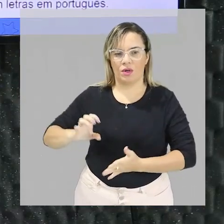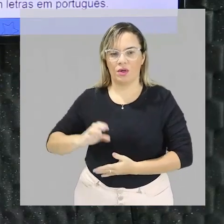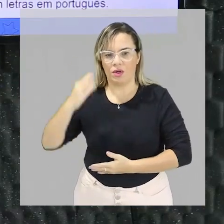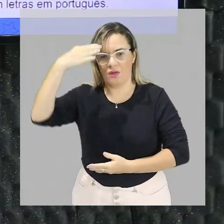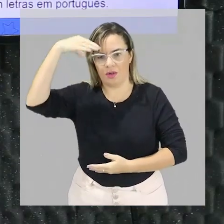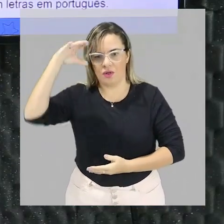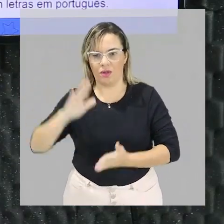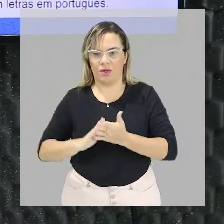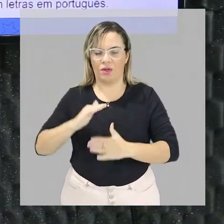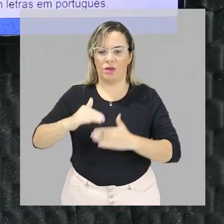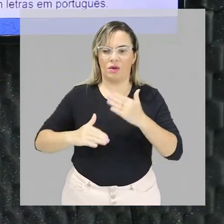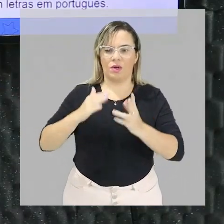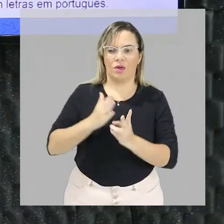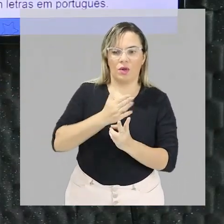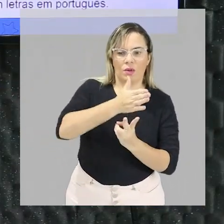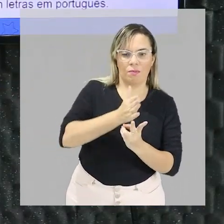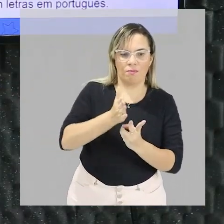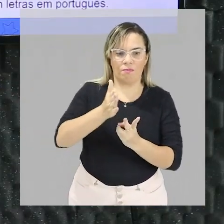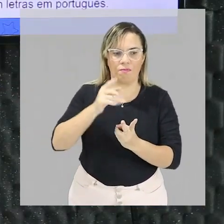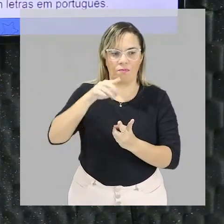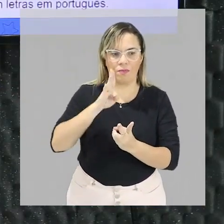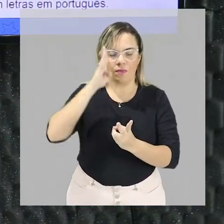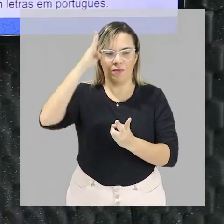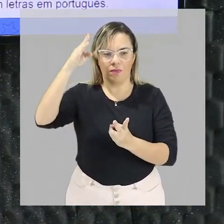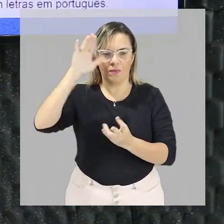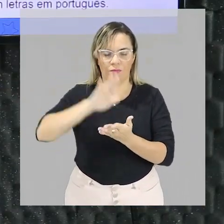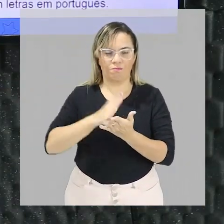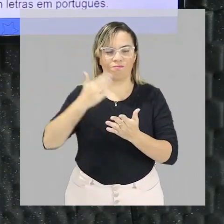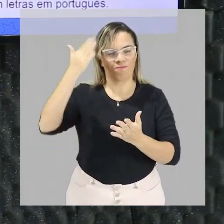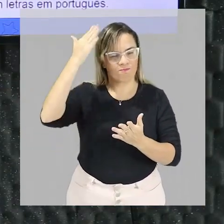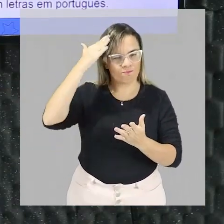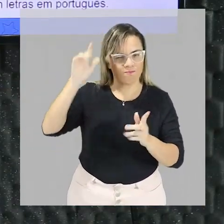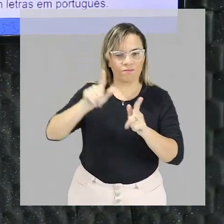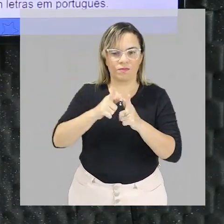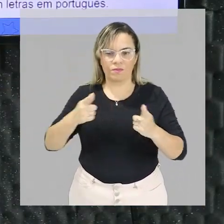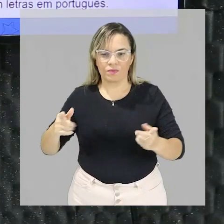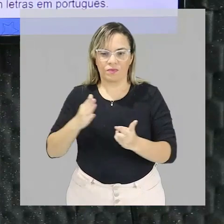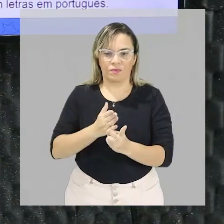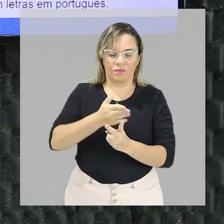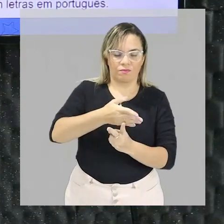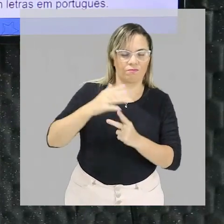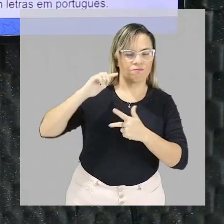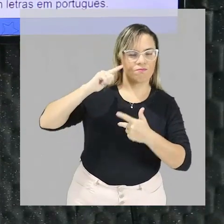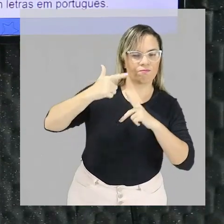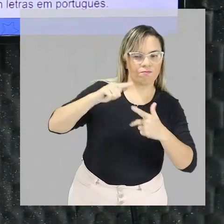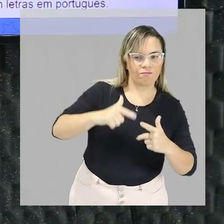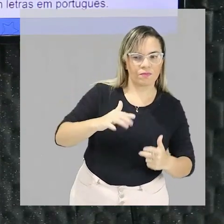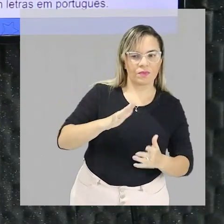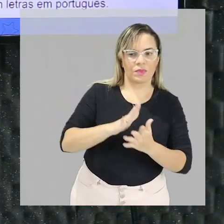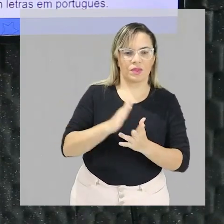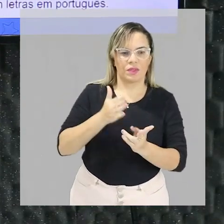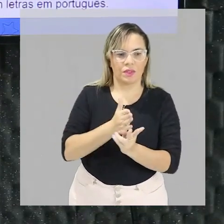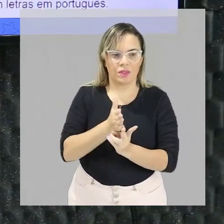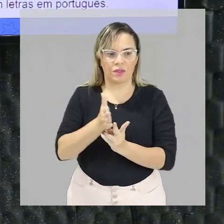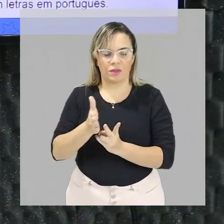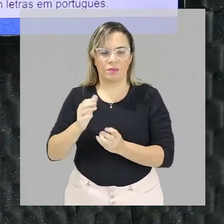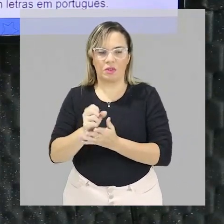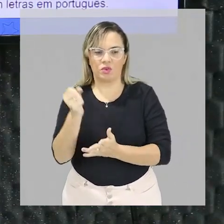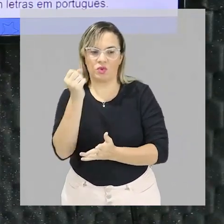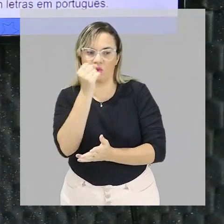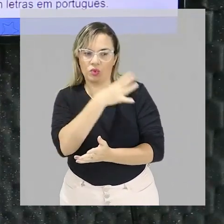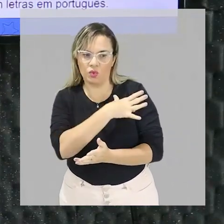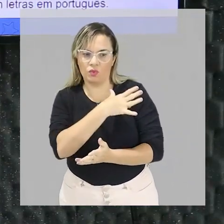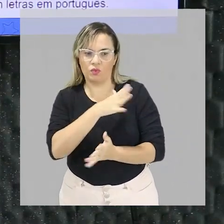Desenvolveram-se duas principais vertentes interpretativas da nossa música: a vertente da tradição e a vertente